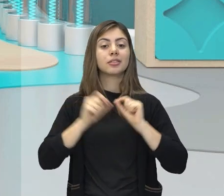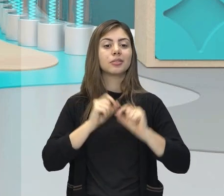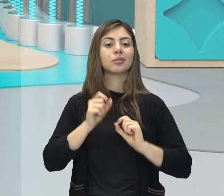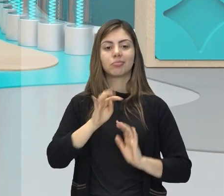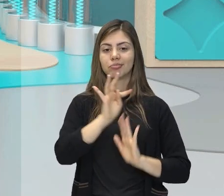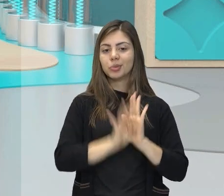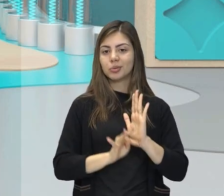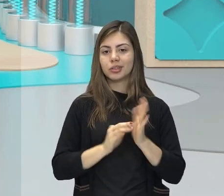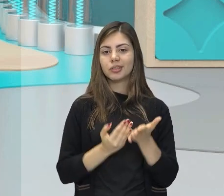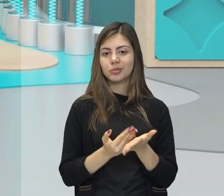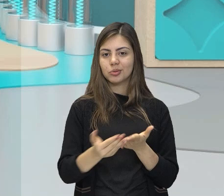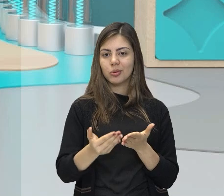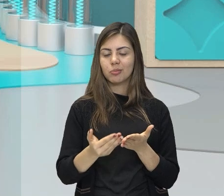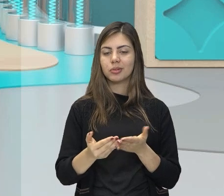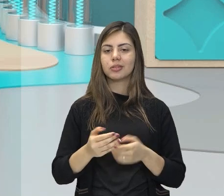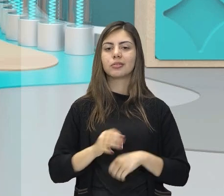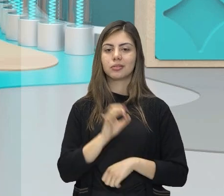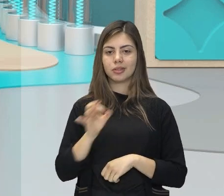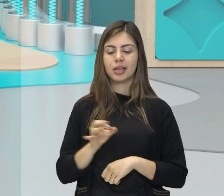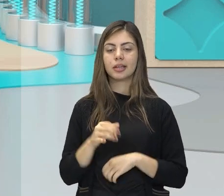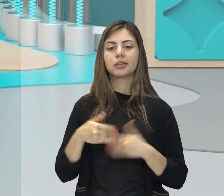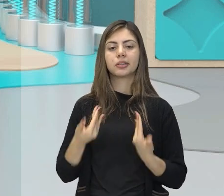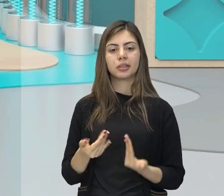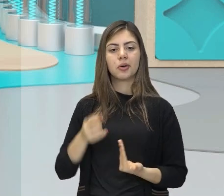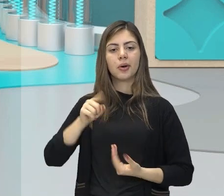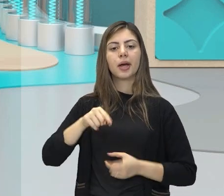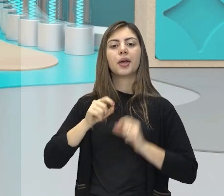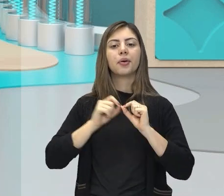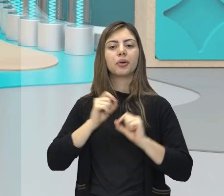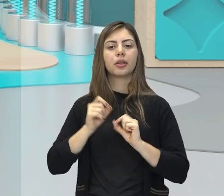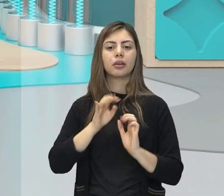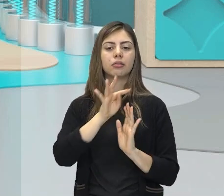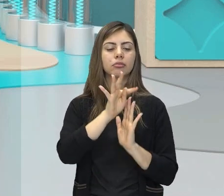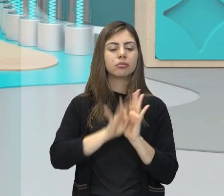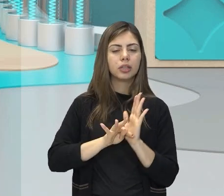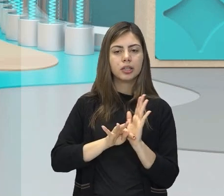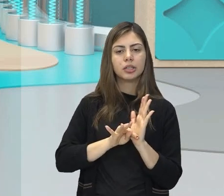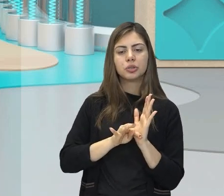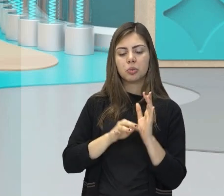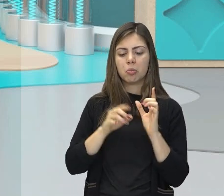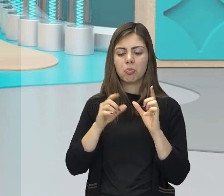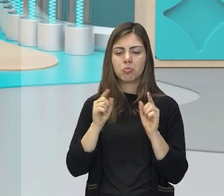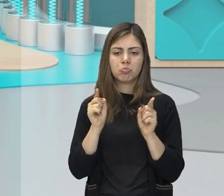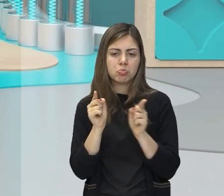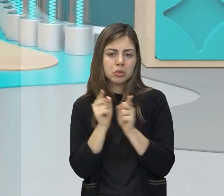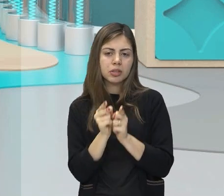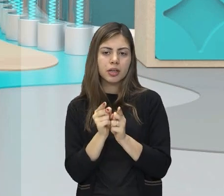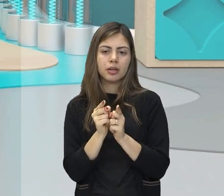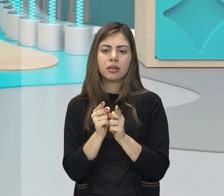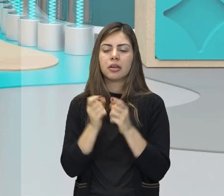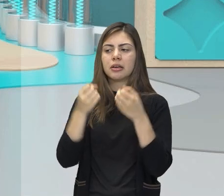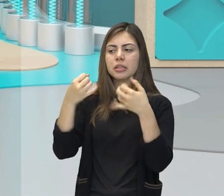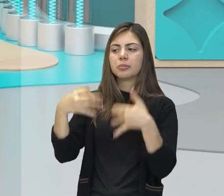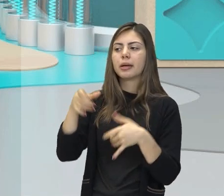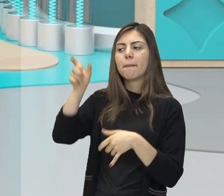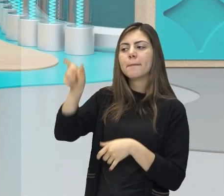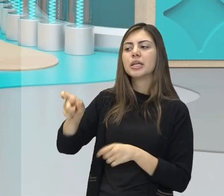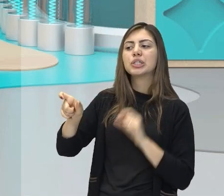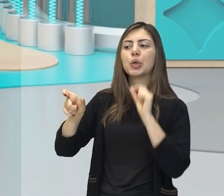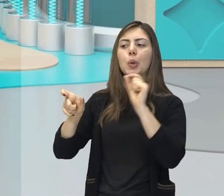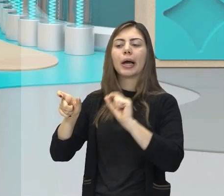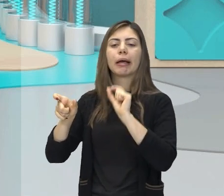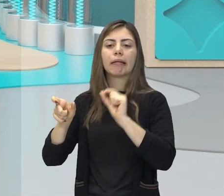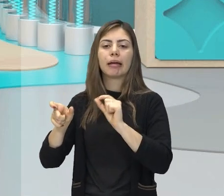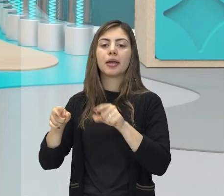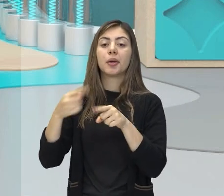introdutório, olhem só, que é justamente um pequeno texto que vai contextualizar quem é o entrevistado e por